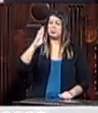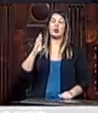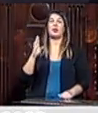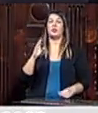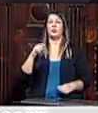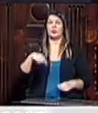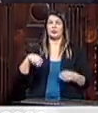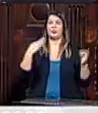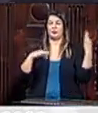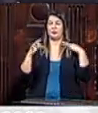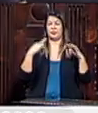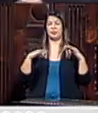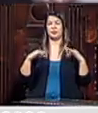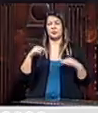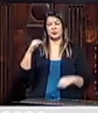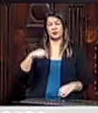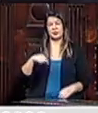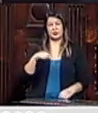deste projeto,